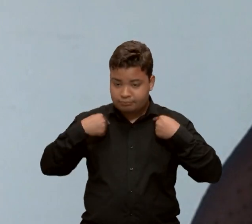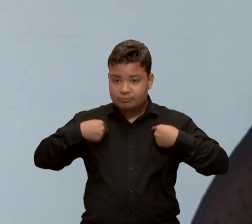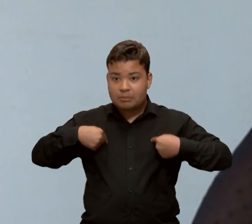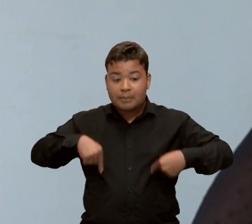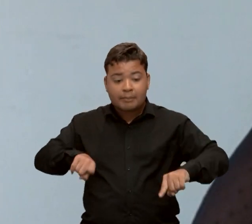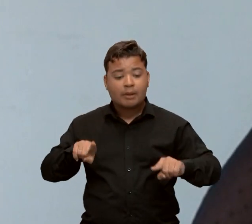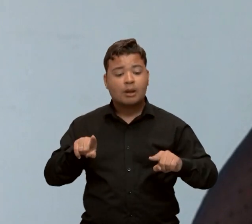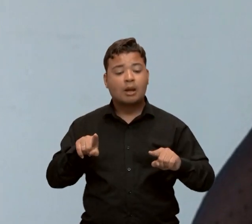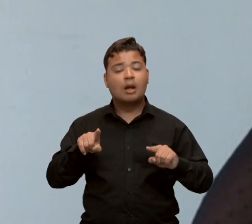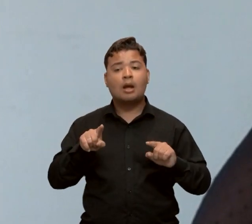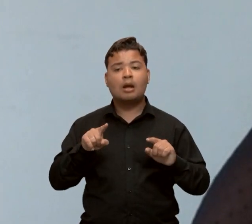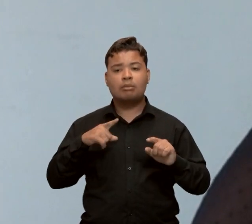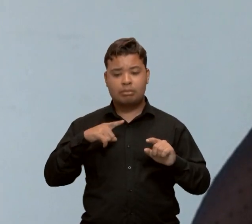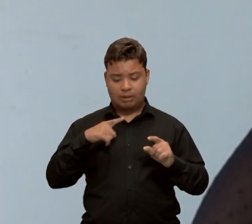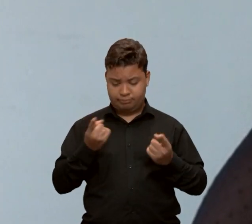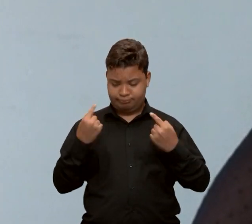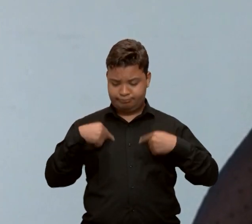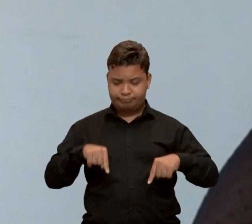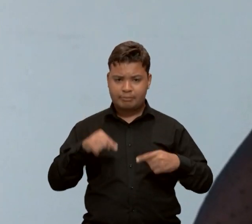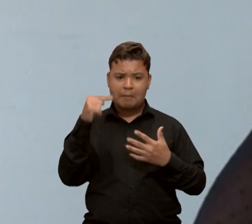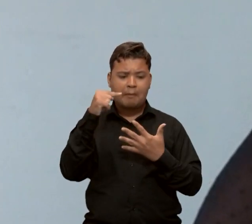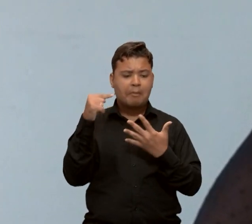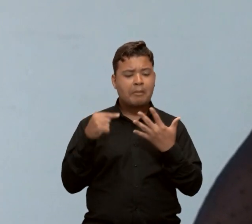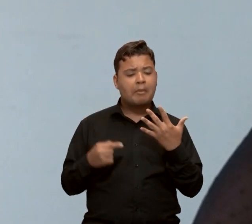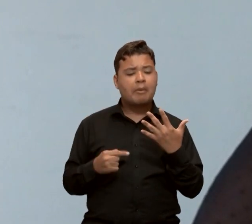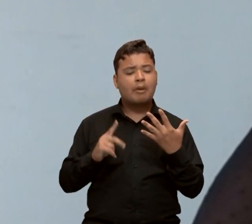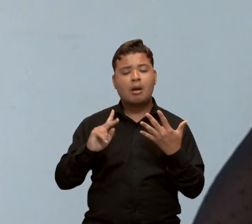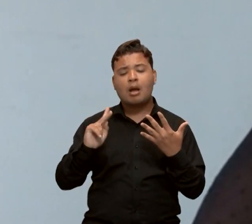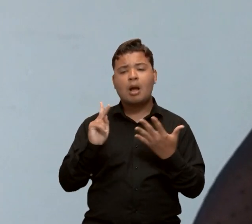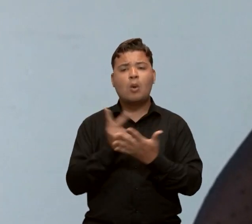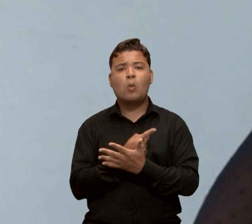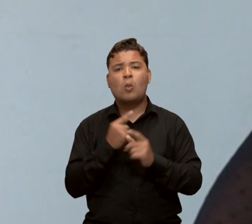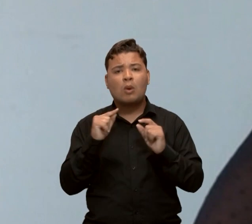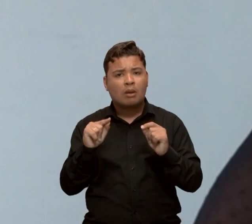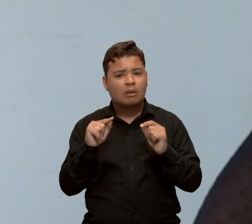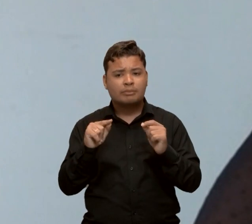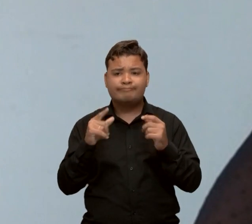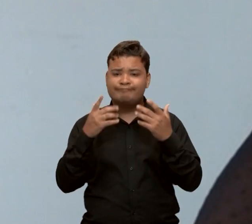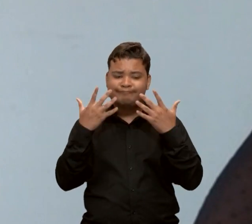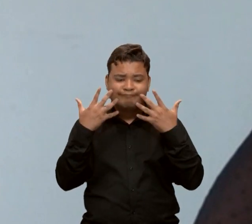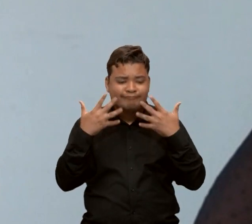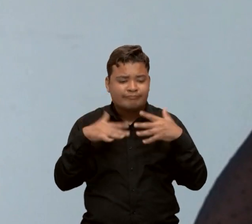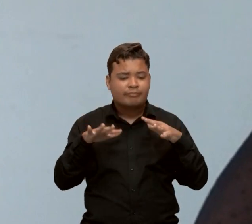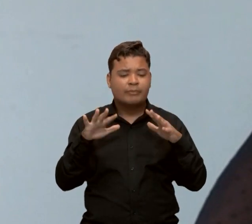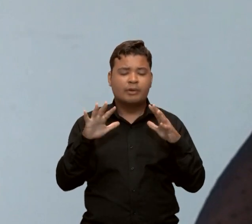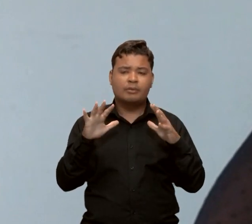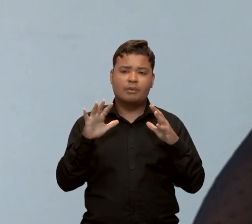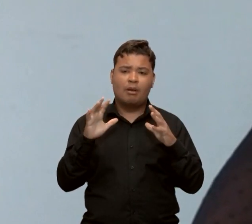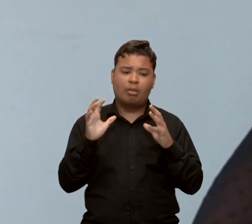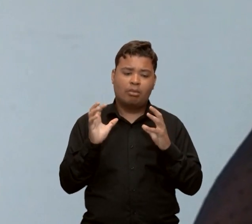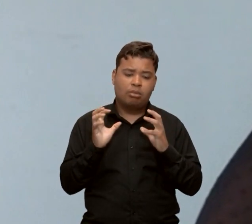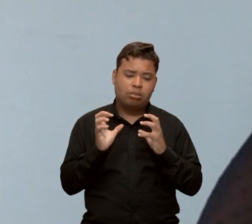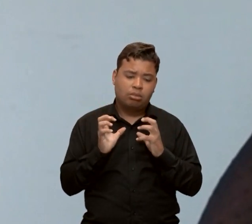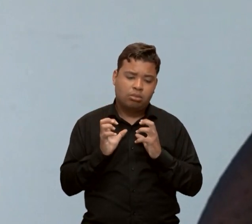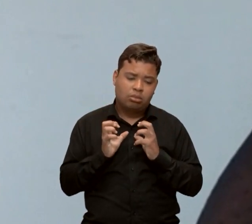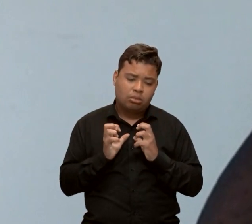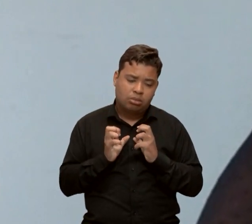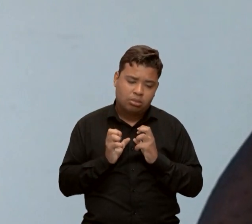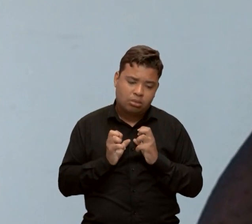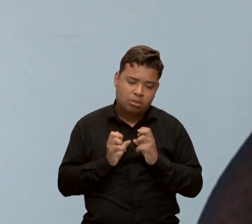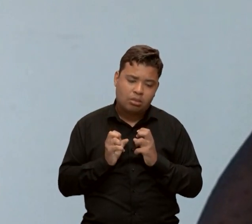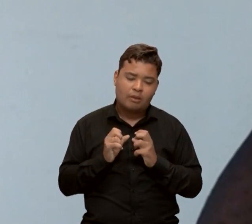vários sistemas, ele tem um processo natural de envelhecimento fisiológico, né? Então, eu não